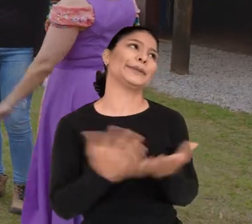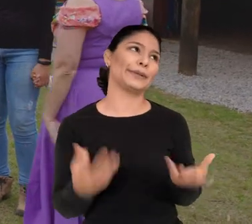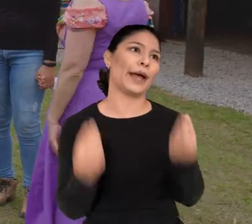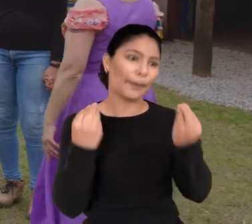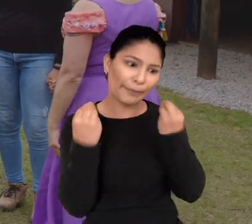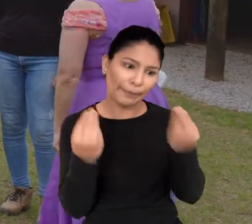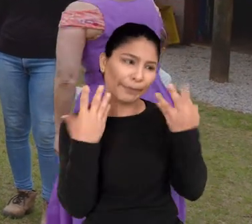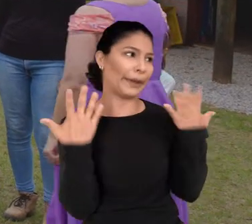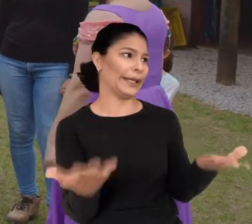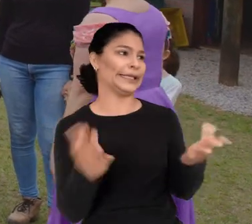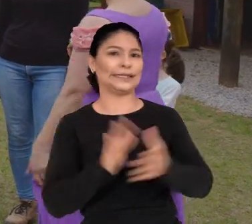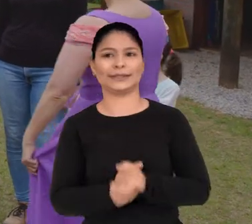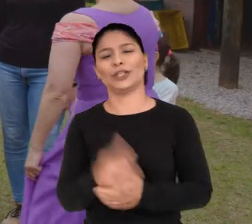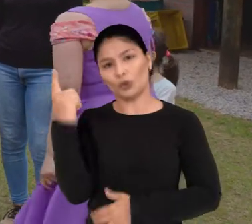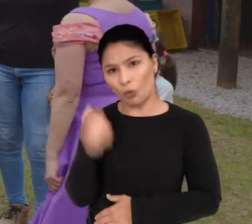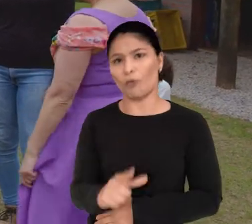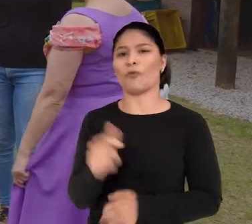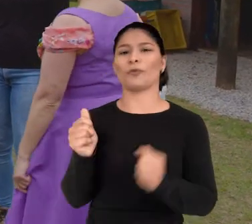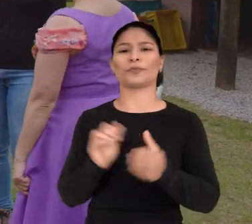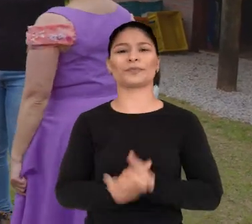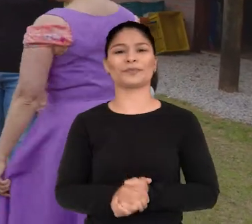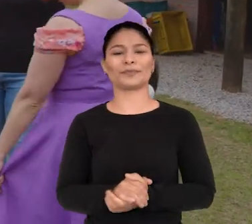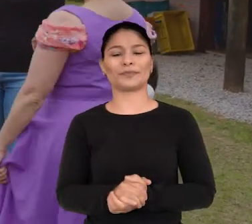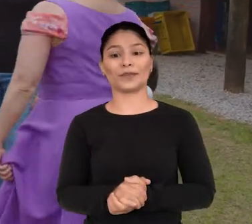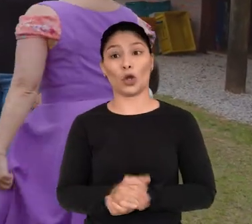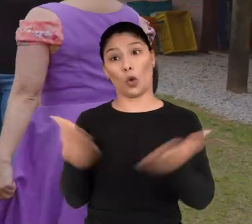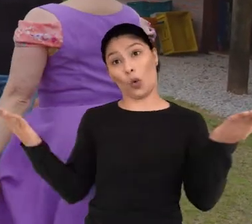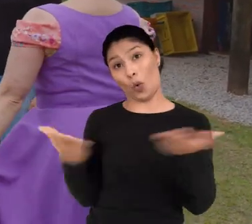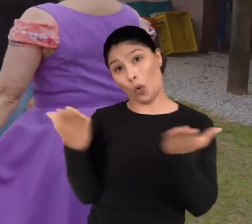Va bene Vamos De novo